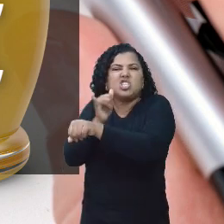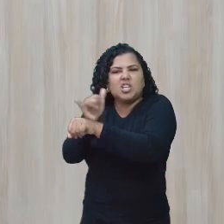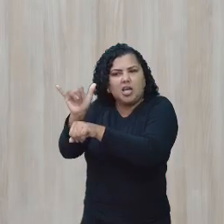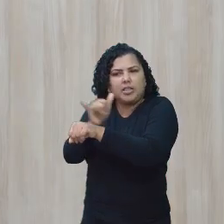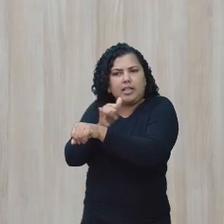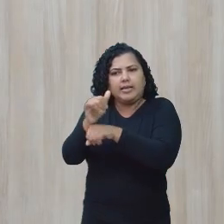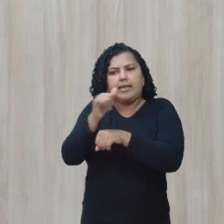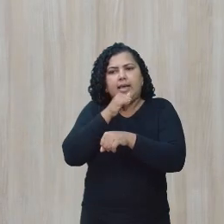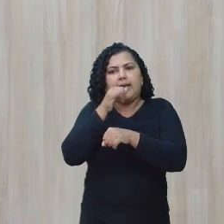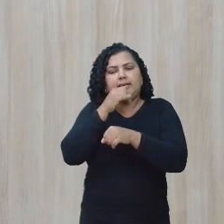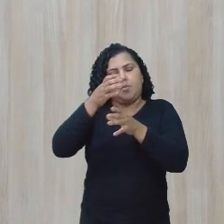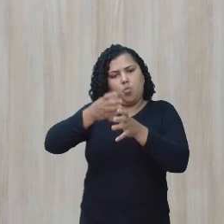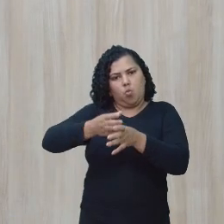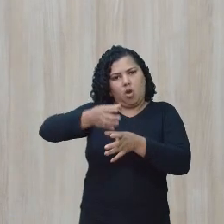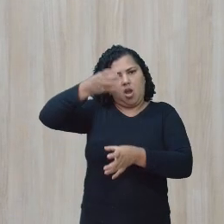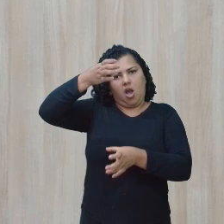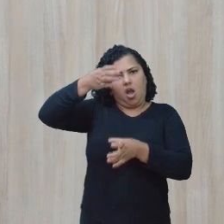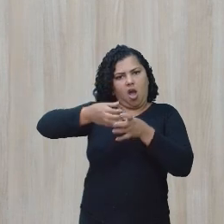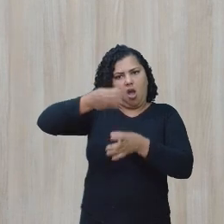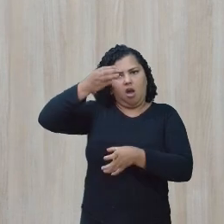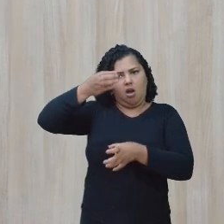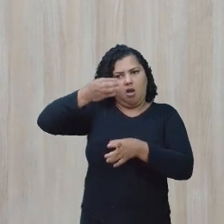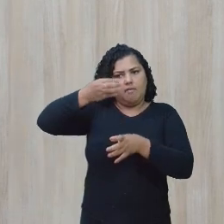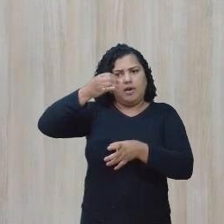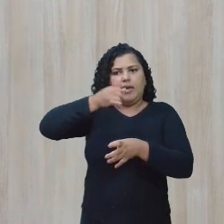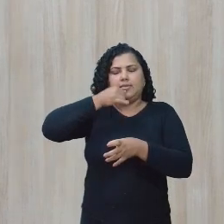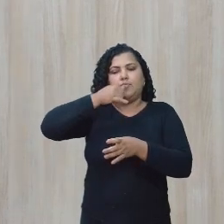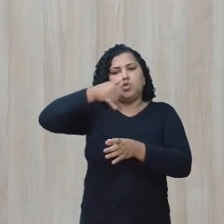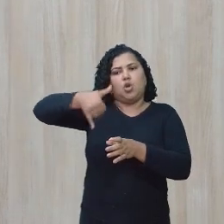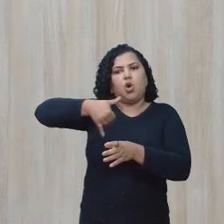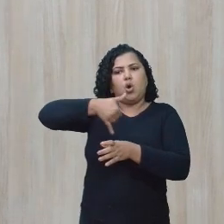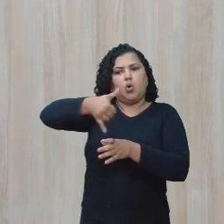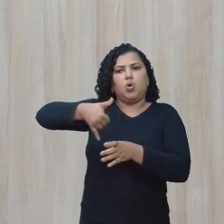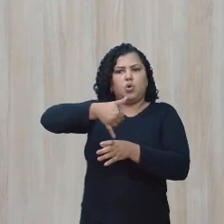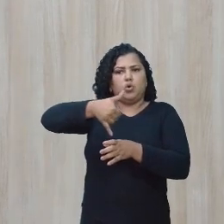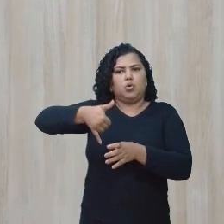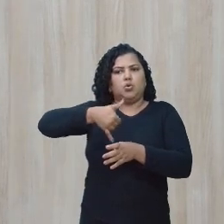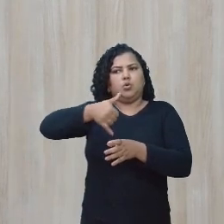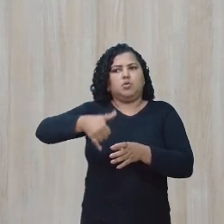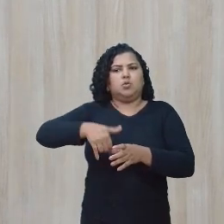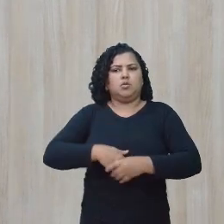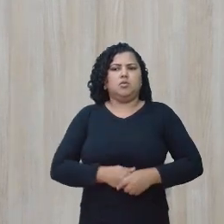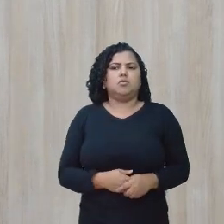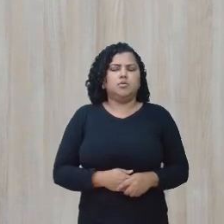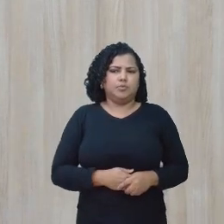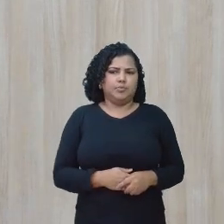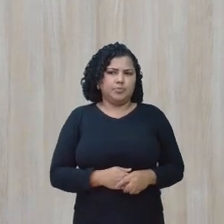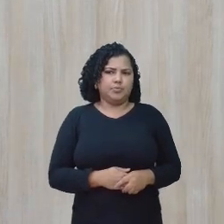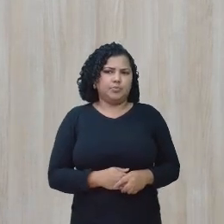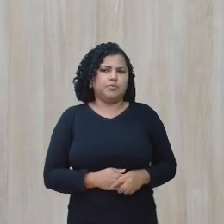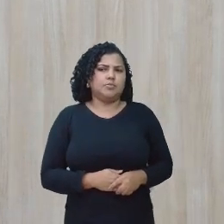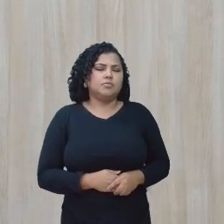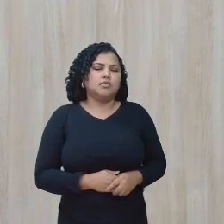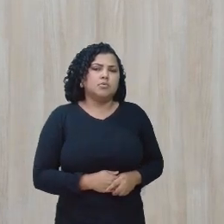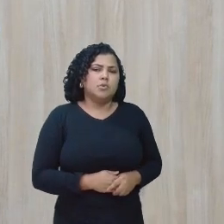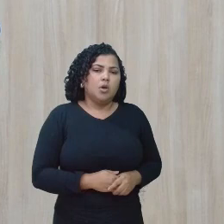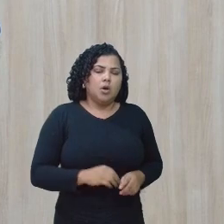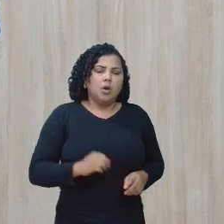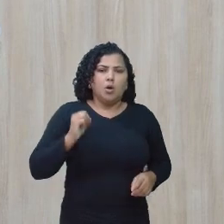seja, garrafa, uma garrafa de óleo, né? Uma garrafa de algum líquido, de água,